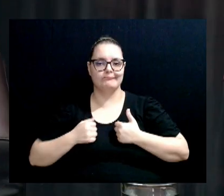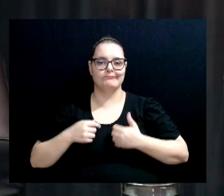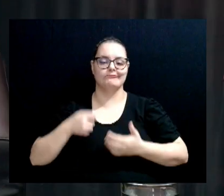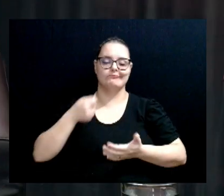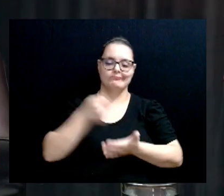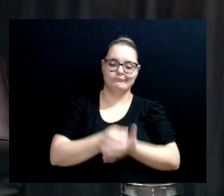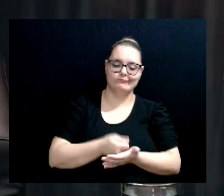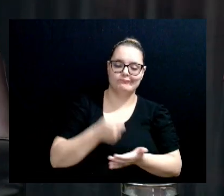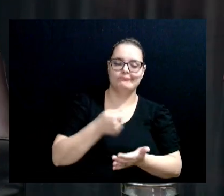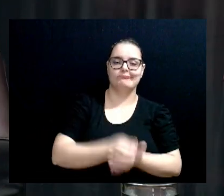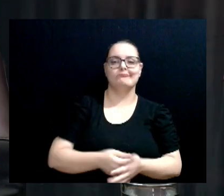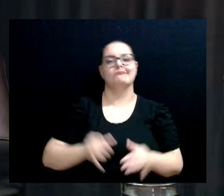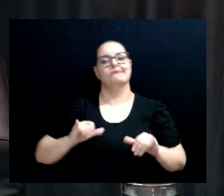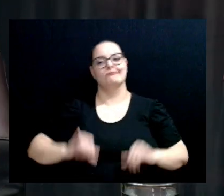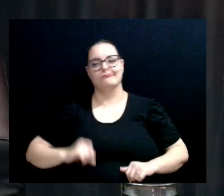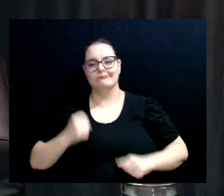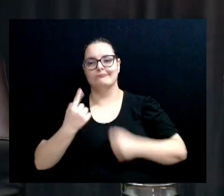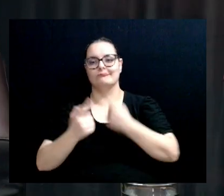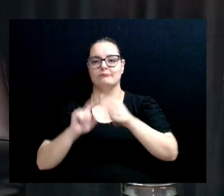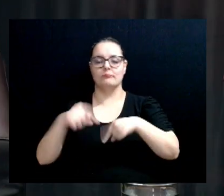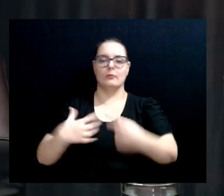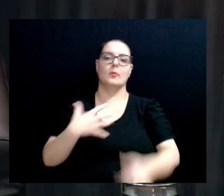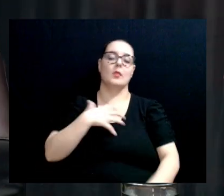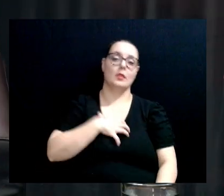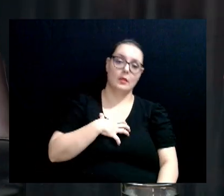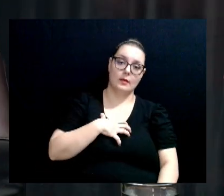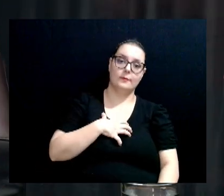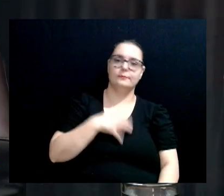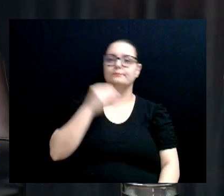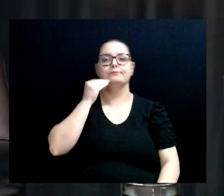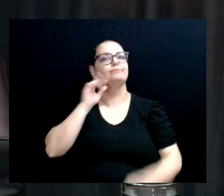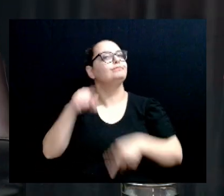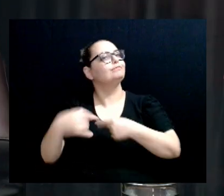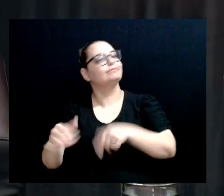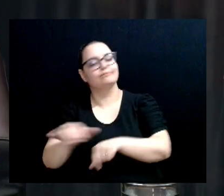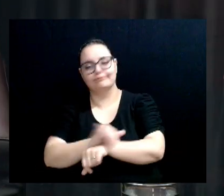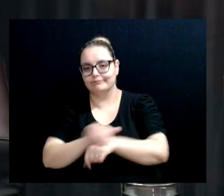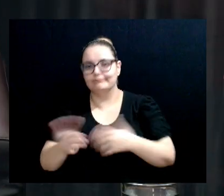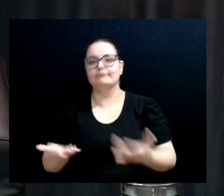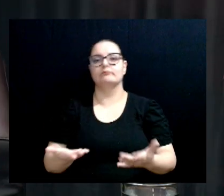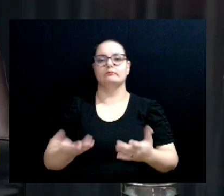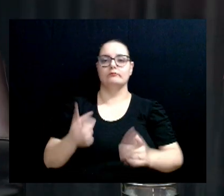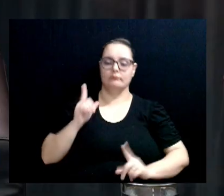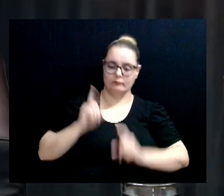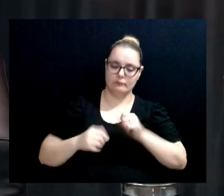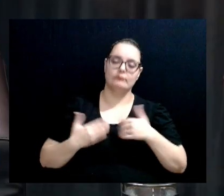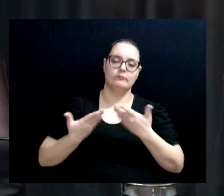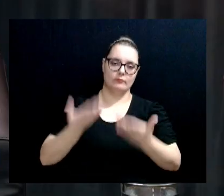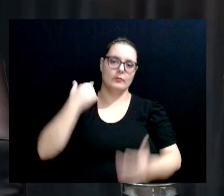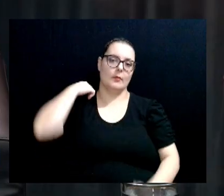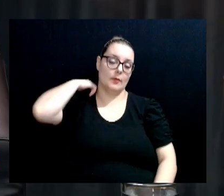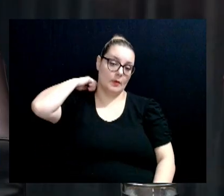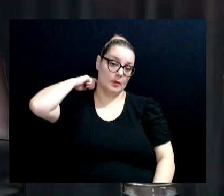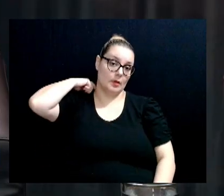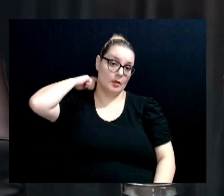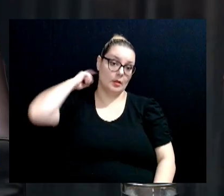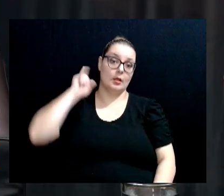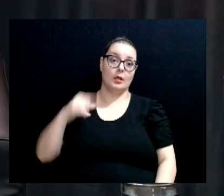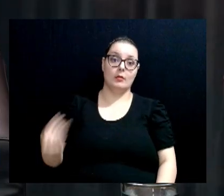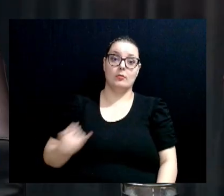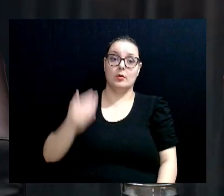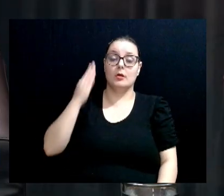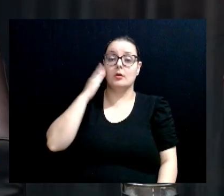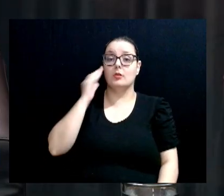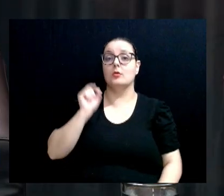aparece de alguma outra forma, vai tentar um outro canal aí para se expressar. Então, o importante é entender o que vem antes,